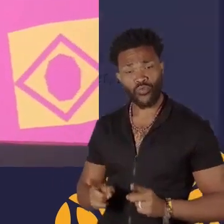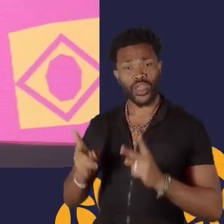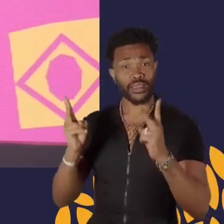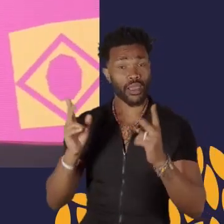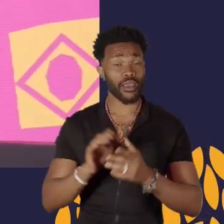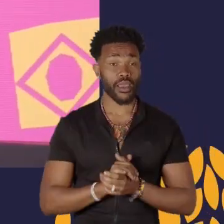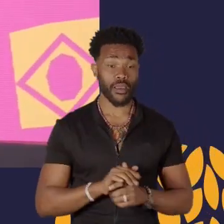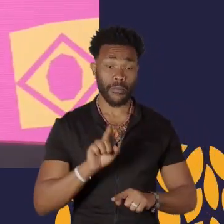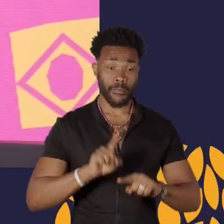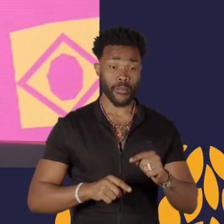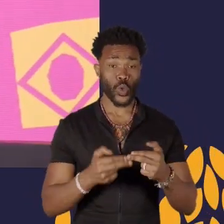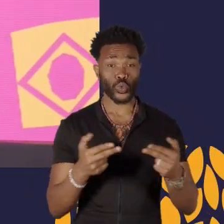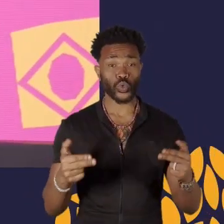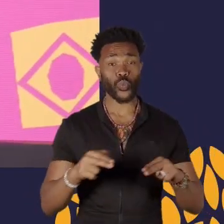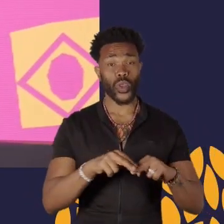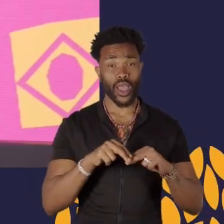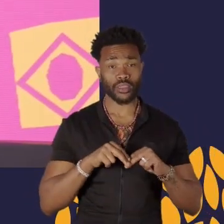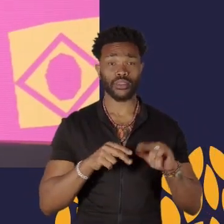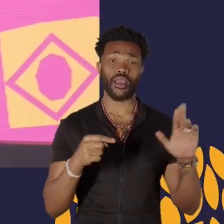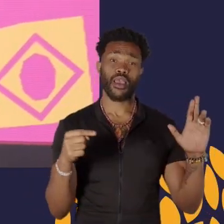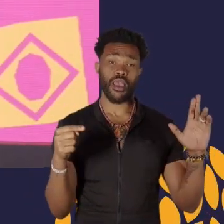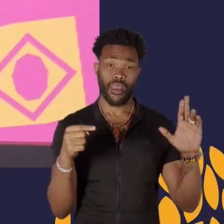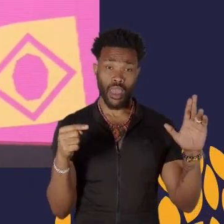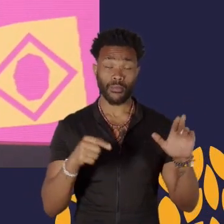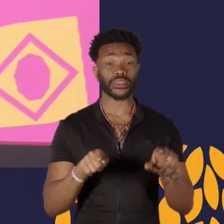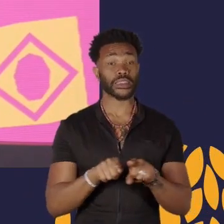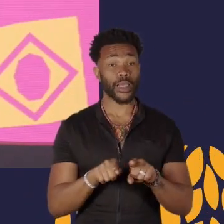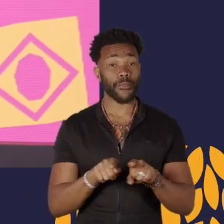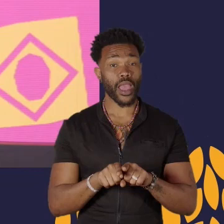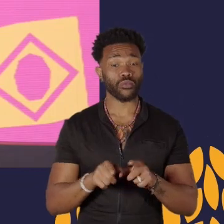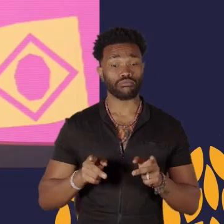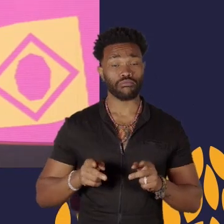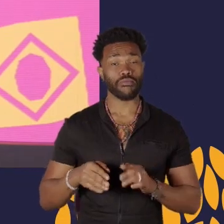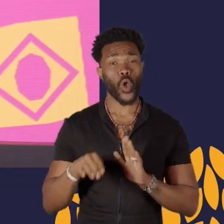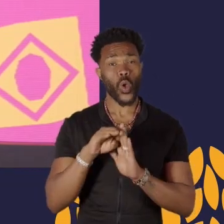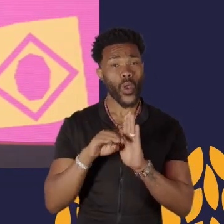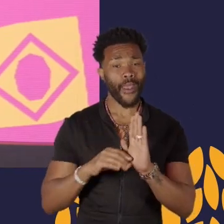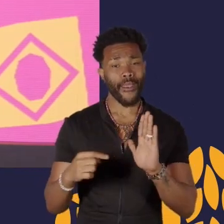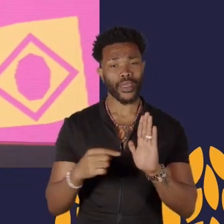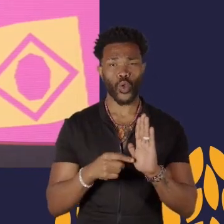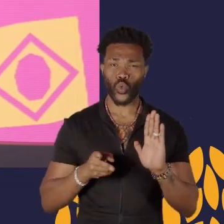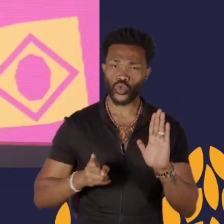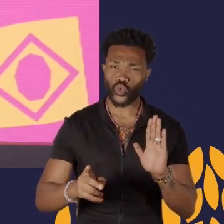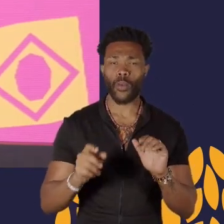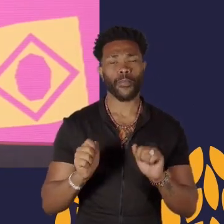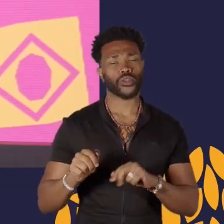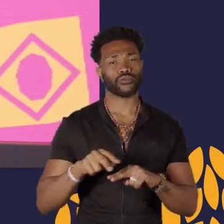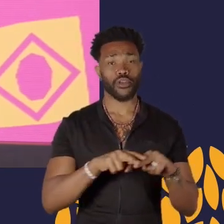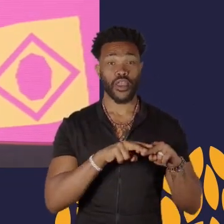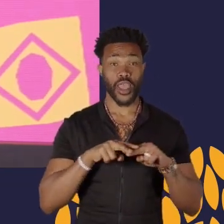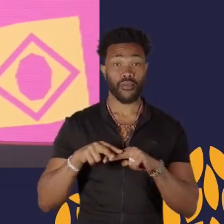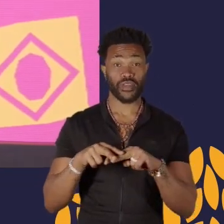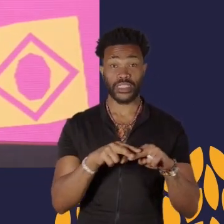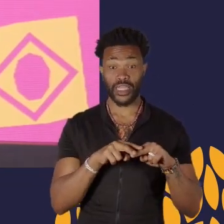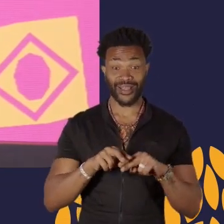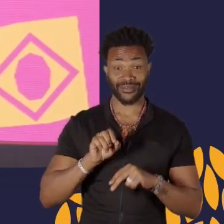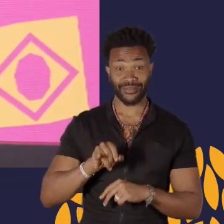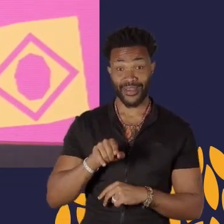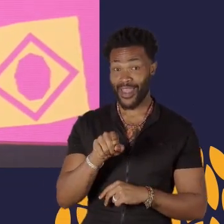vender produtos à base de cannabis, e a questão da permanência das políticas, ou seja, a gente pode revisar as políticas porque elas não